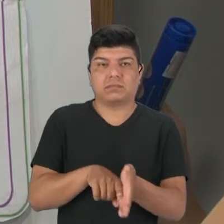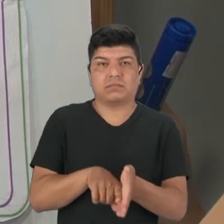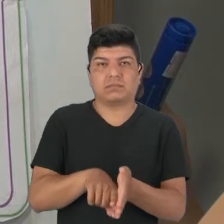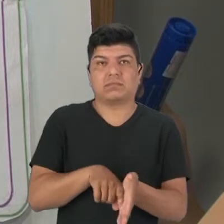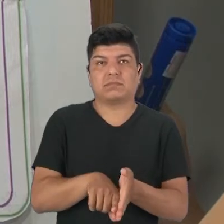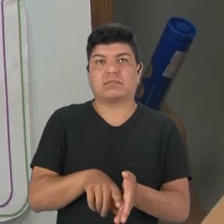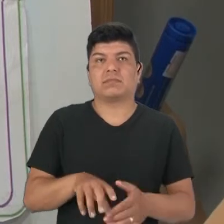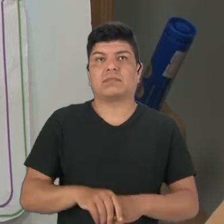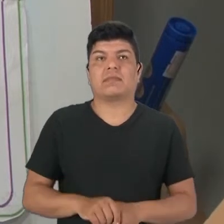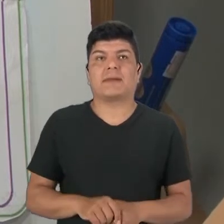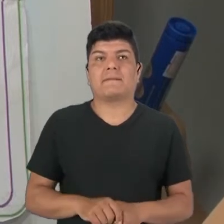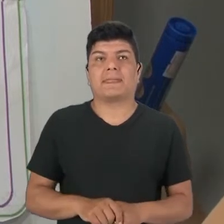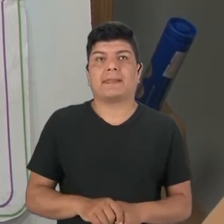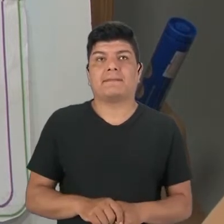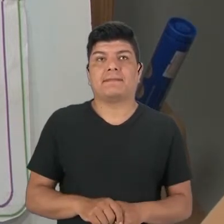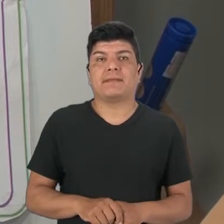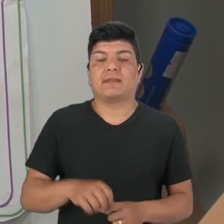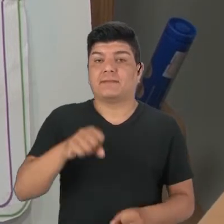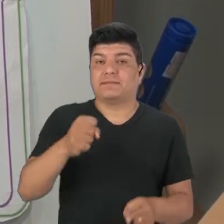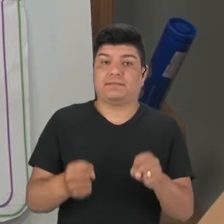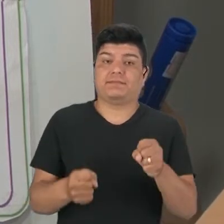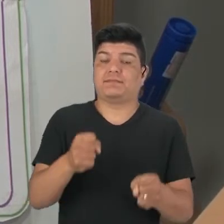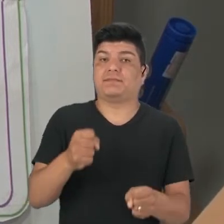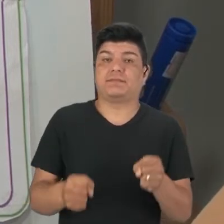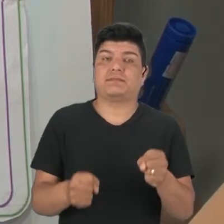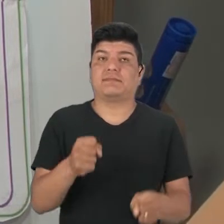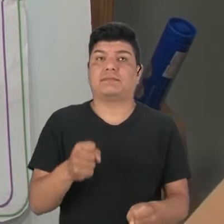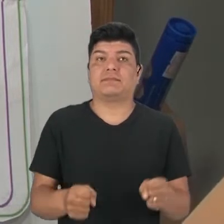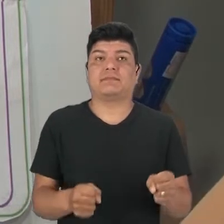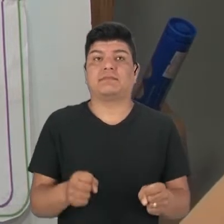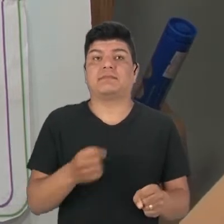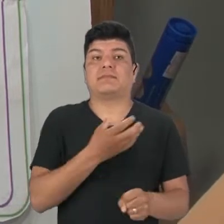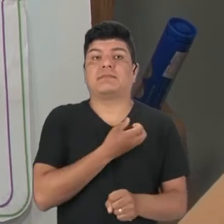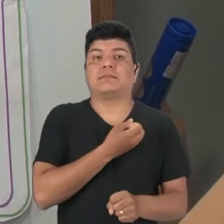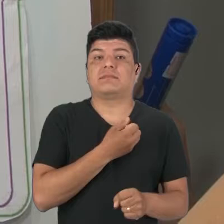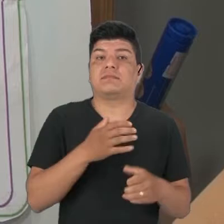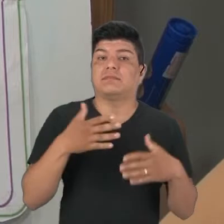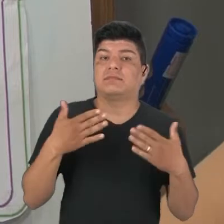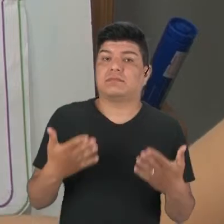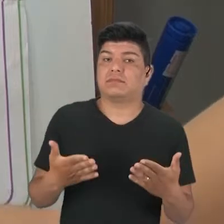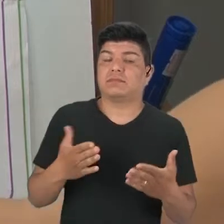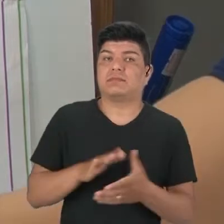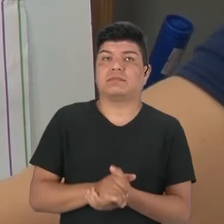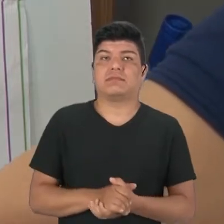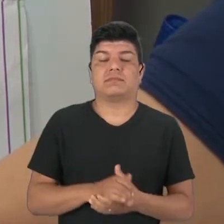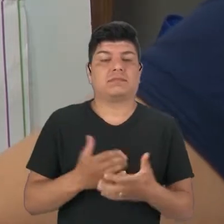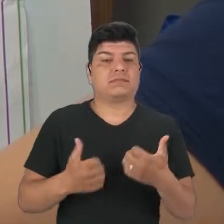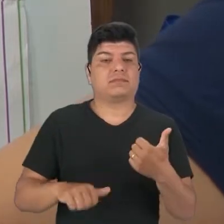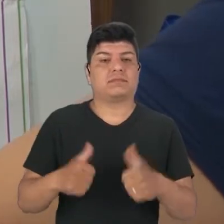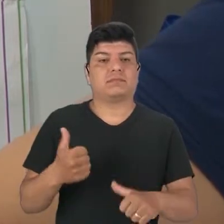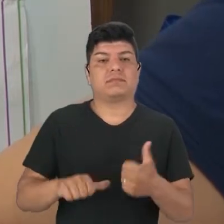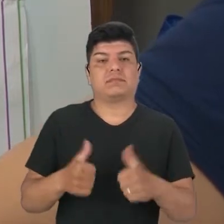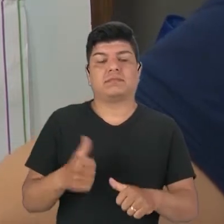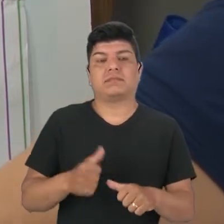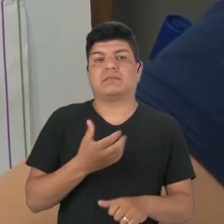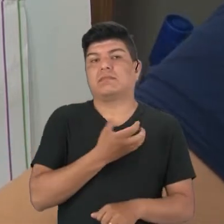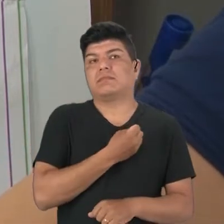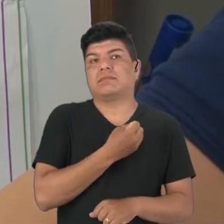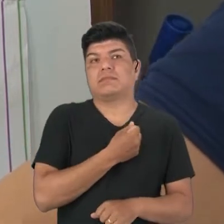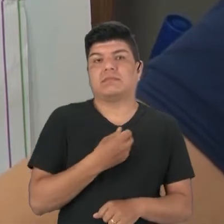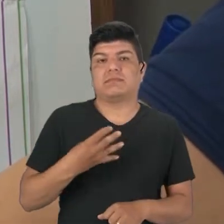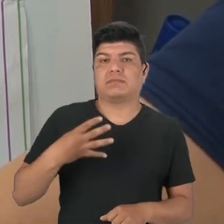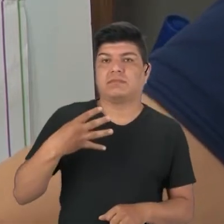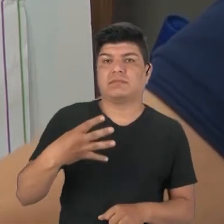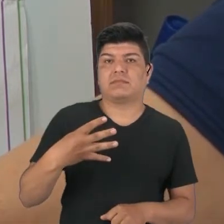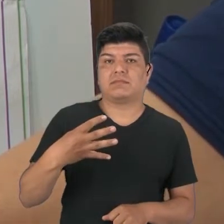pesquisa. Então, carro, ele está em que número aqui, ó? Se você for analisar, ele parou no número